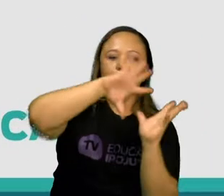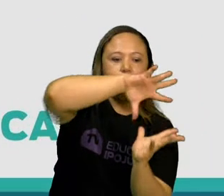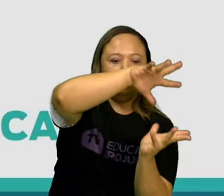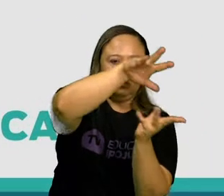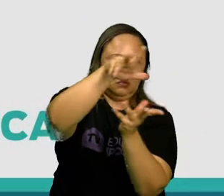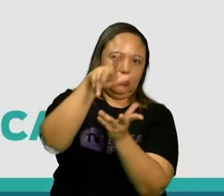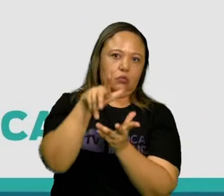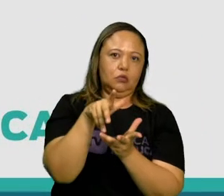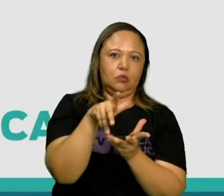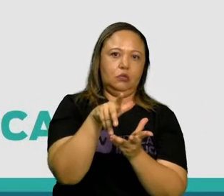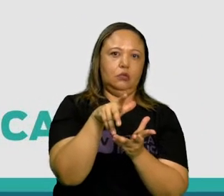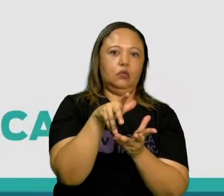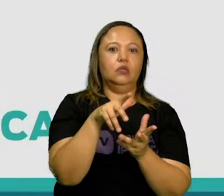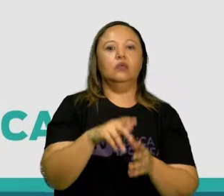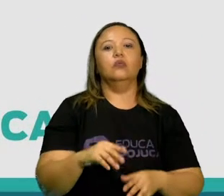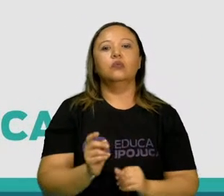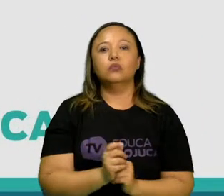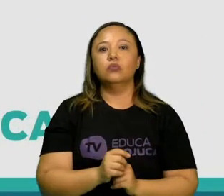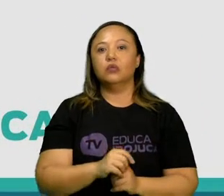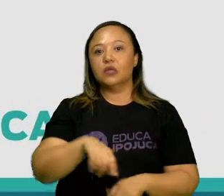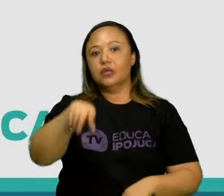a dispersão, né,